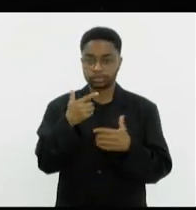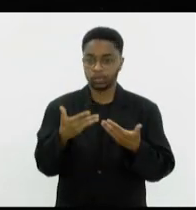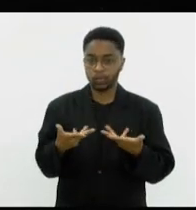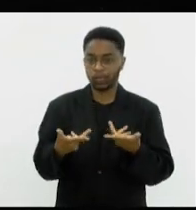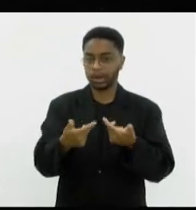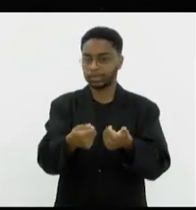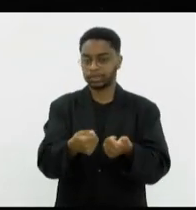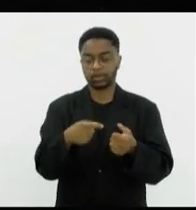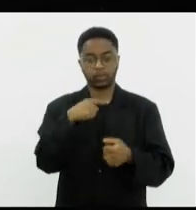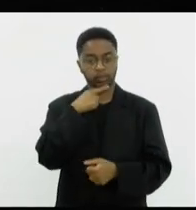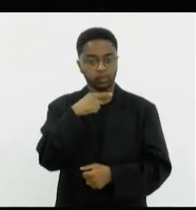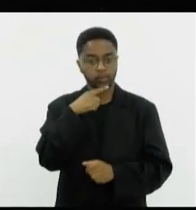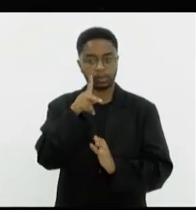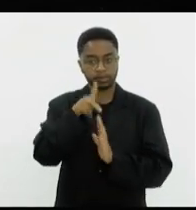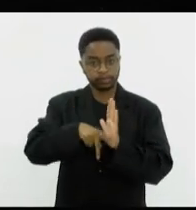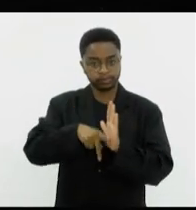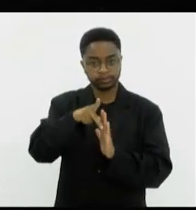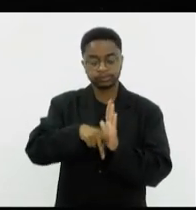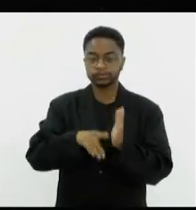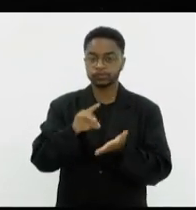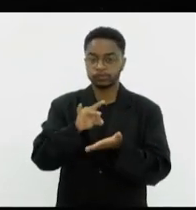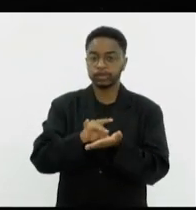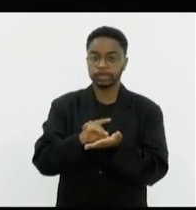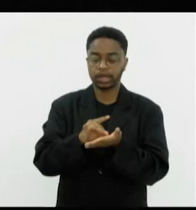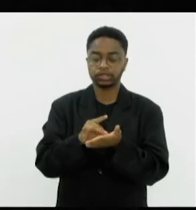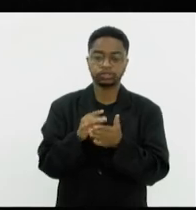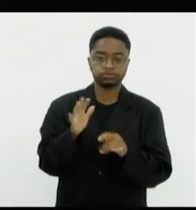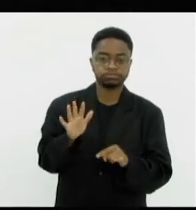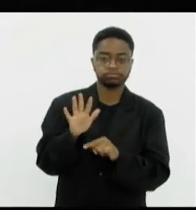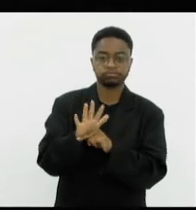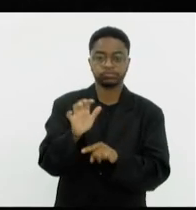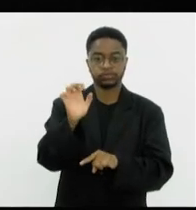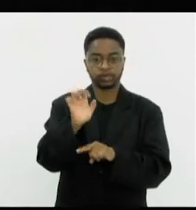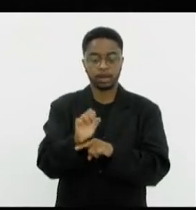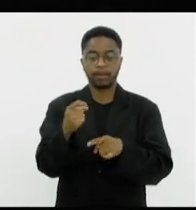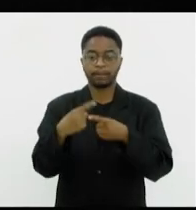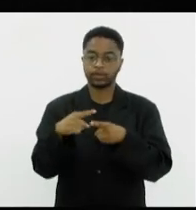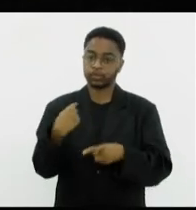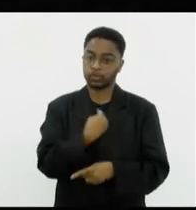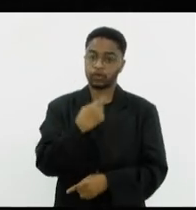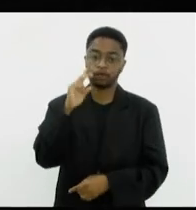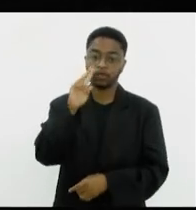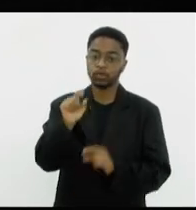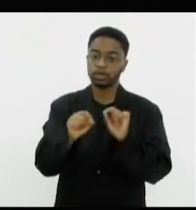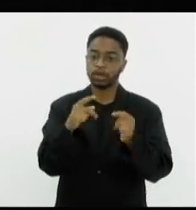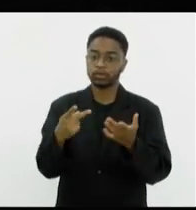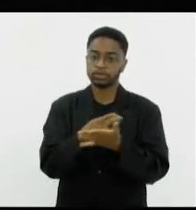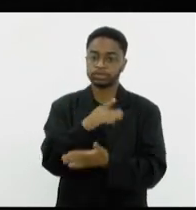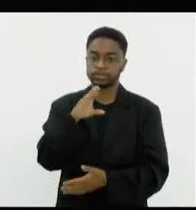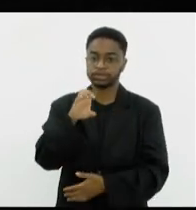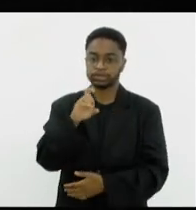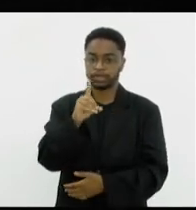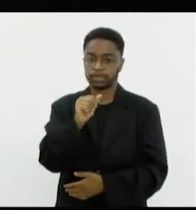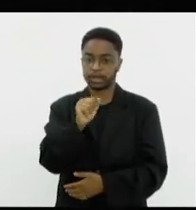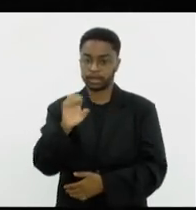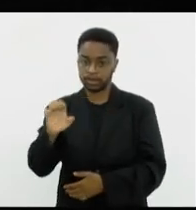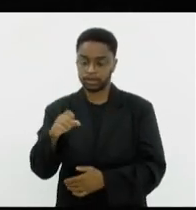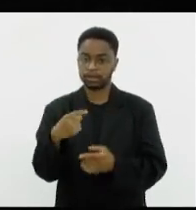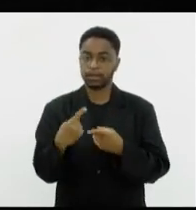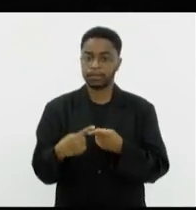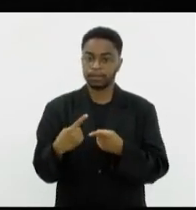eficiência, projetos efetivamente sustentáveis. Todo mundo viu o que aconteceu com a SEDAI.